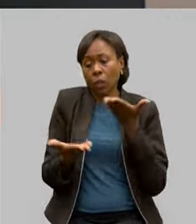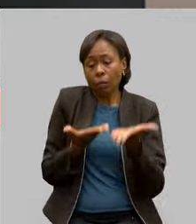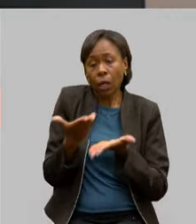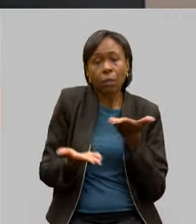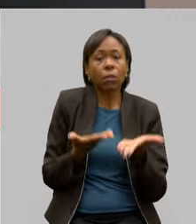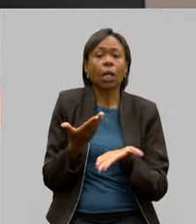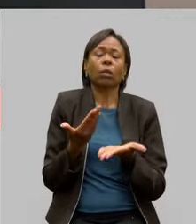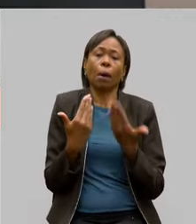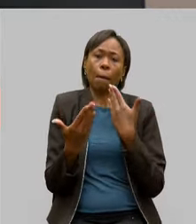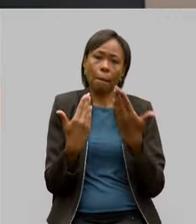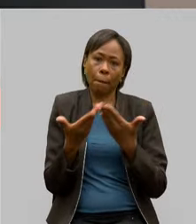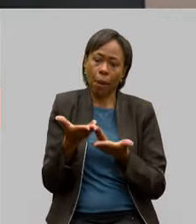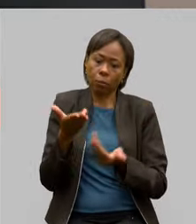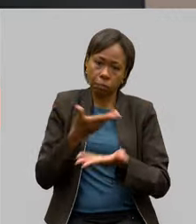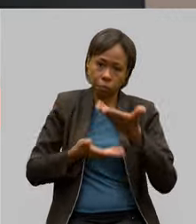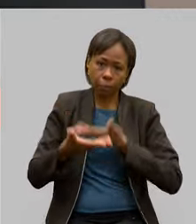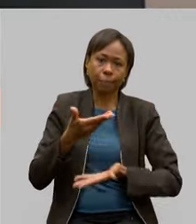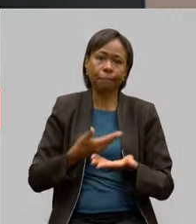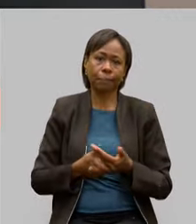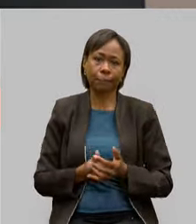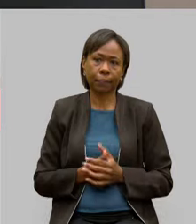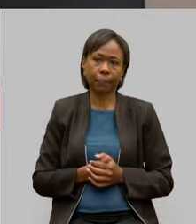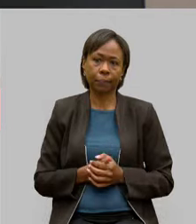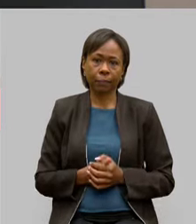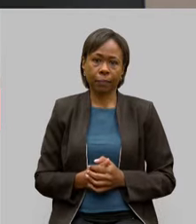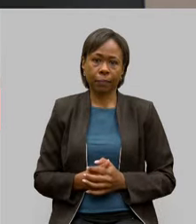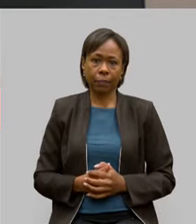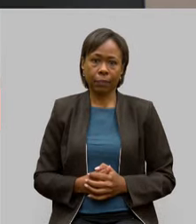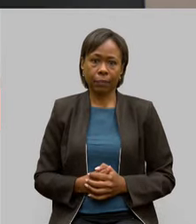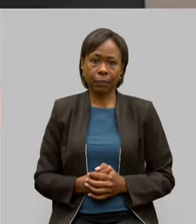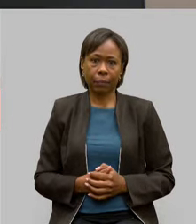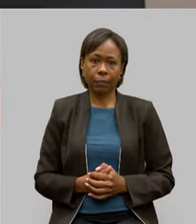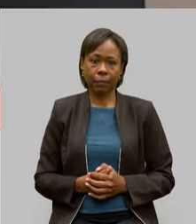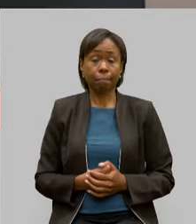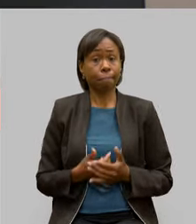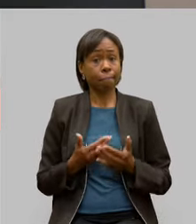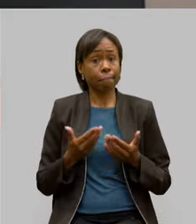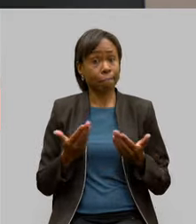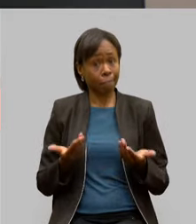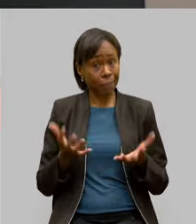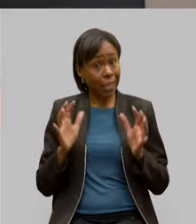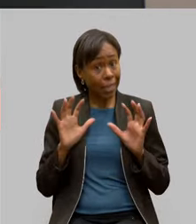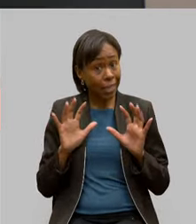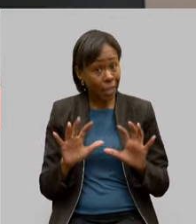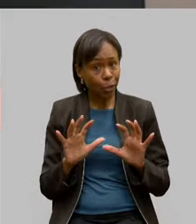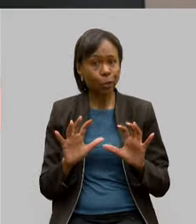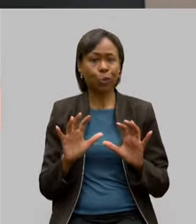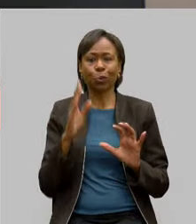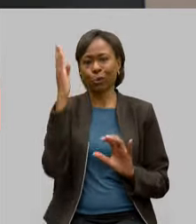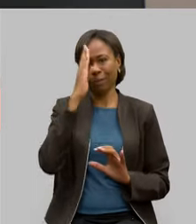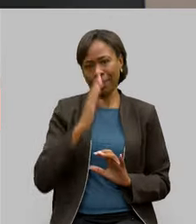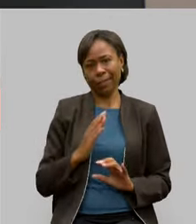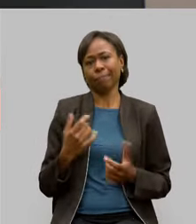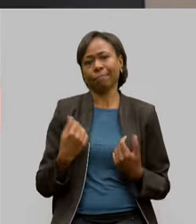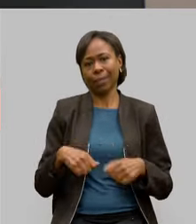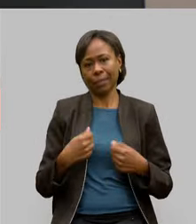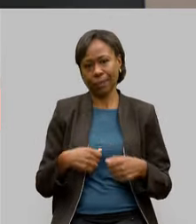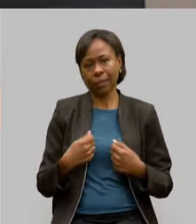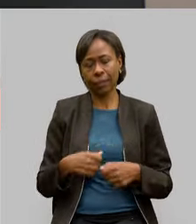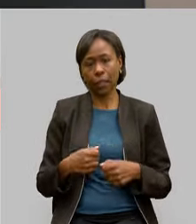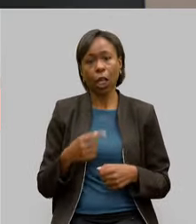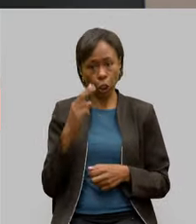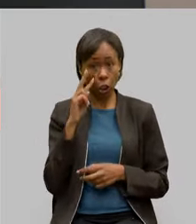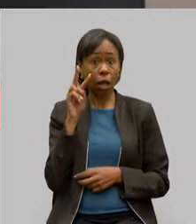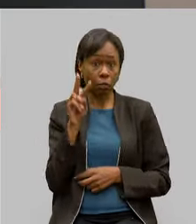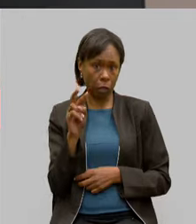do diálogo e é exatamente isso né que a gente precisa fazer no Brasil é exatamente isso que eu vejo que nós estamos né fazendo aqui